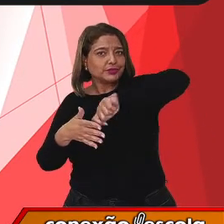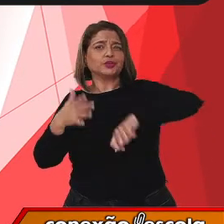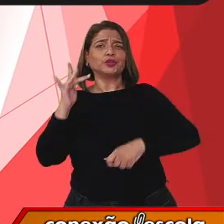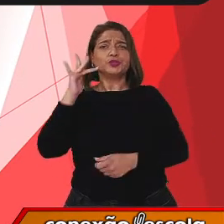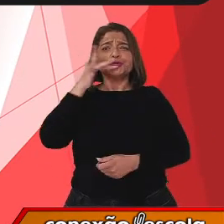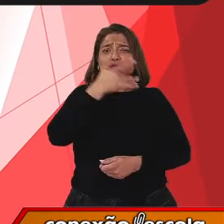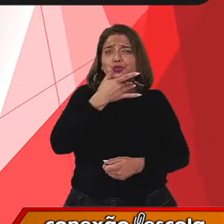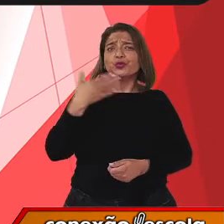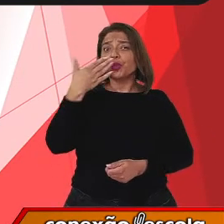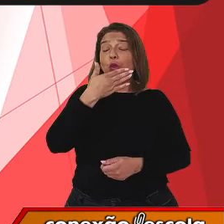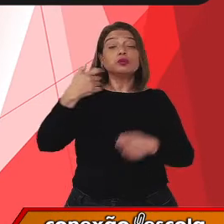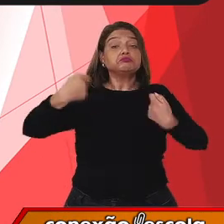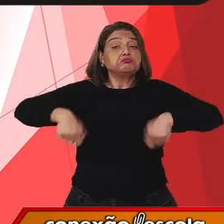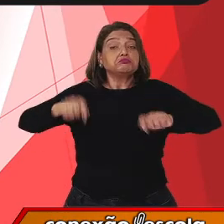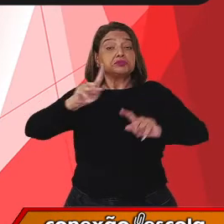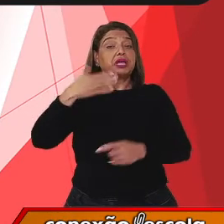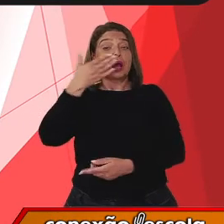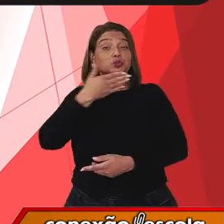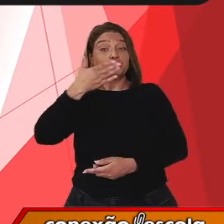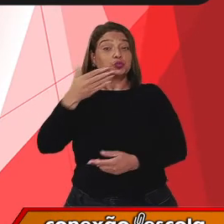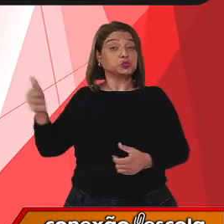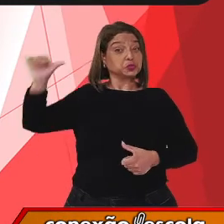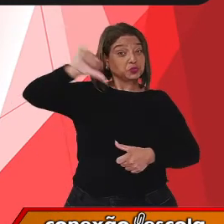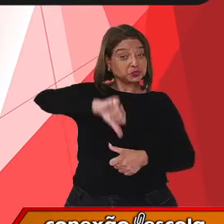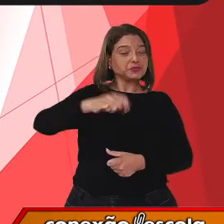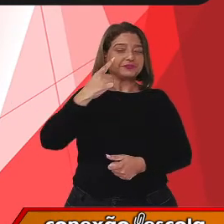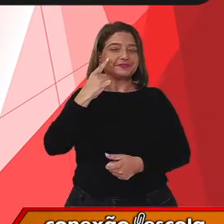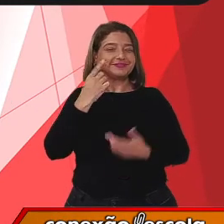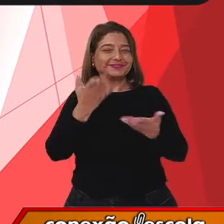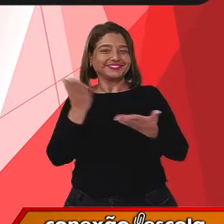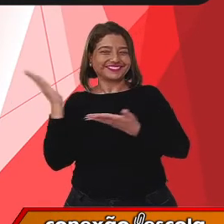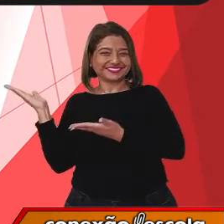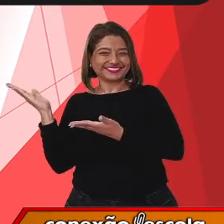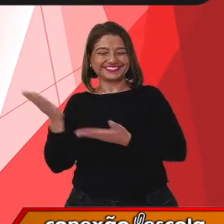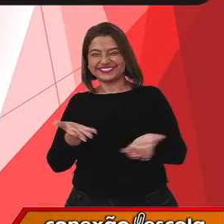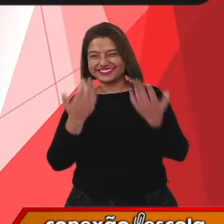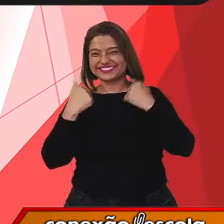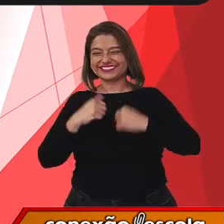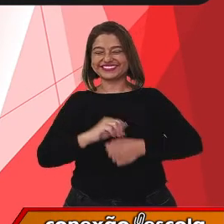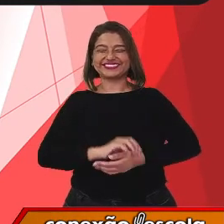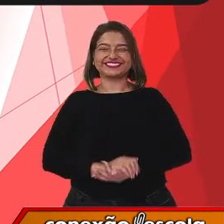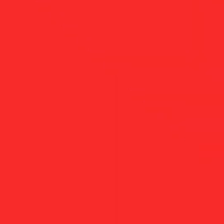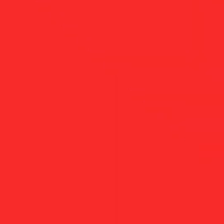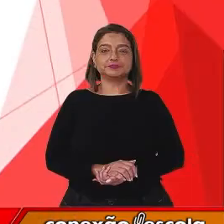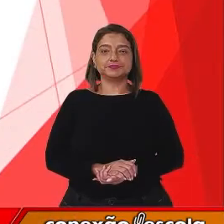saboroso e sem açúcar, sem uso de açúcar. Vamos lá? De olho no vídeo.